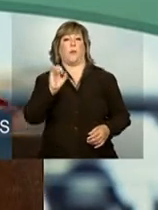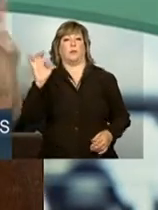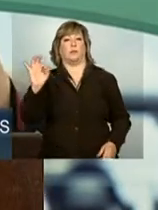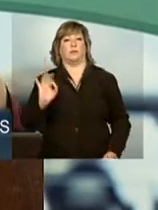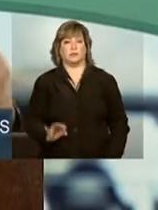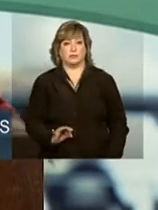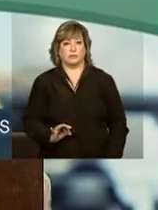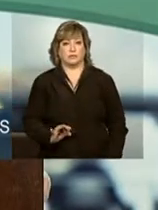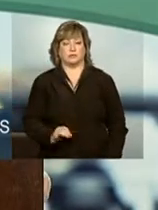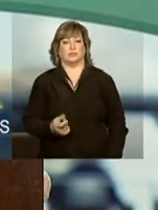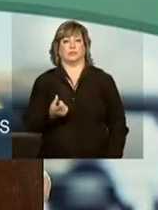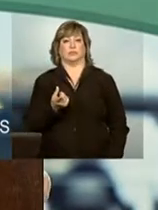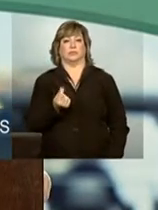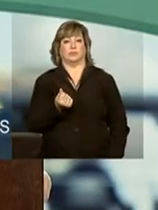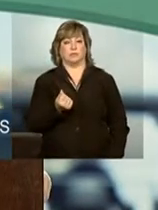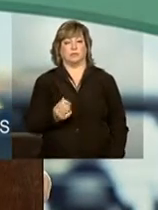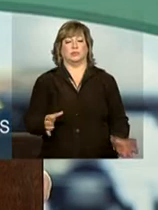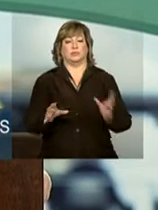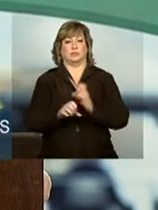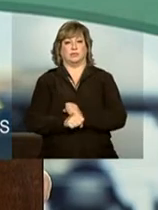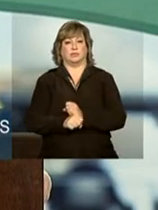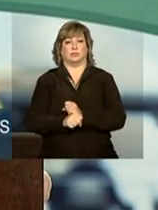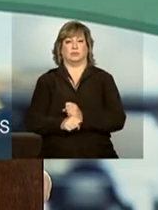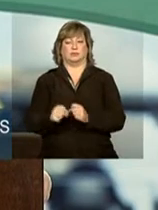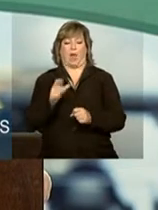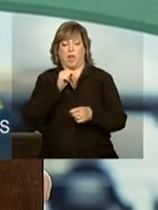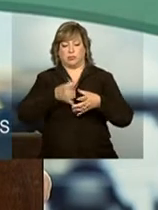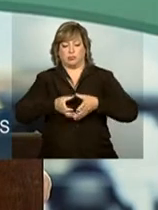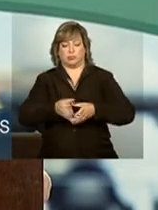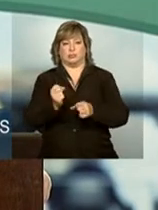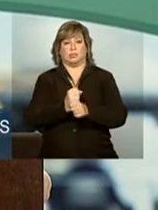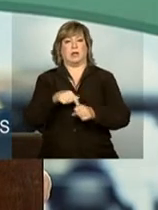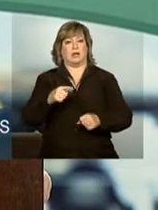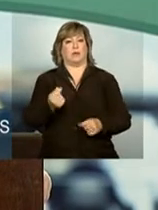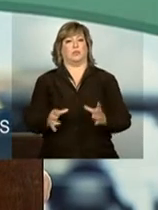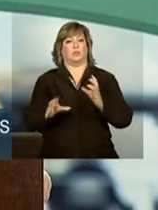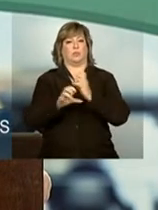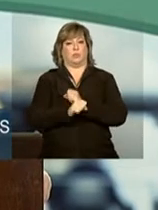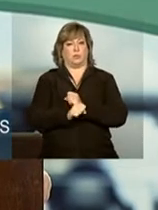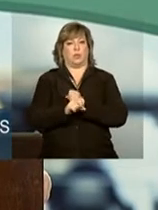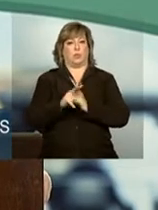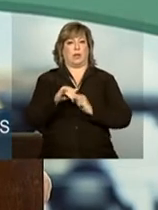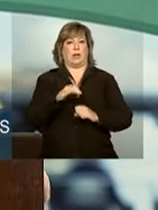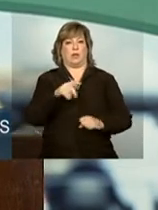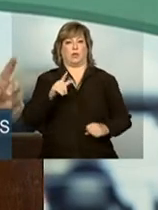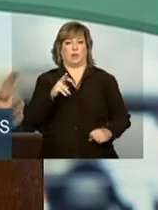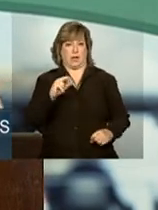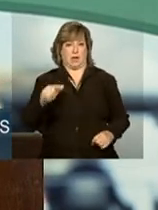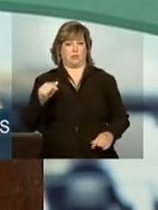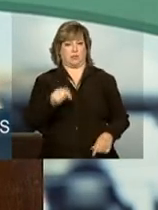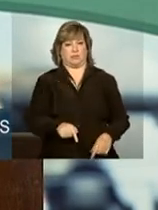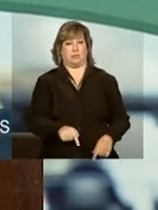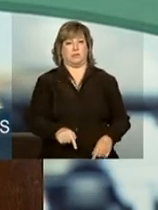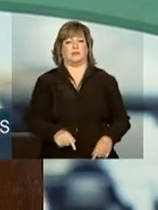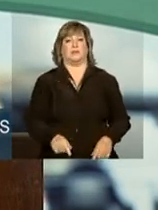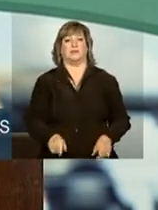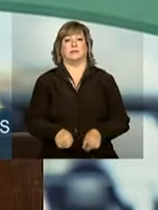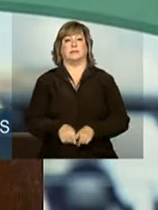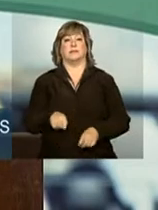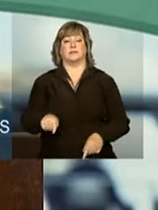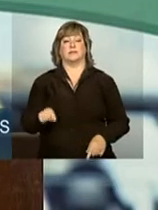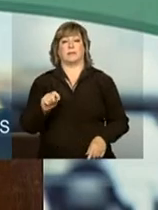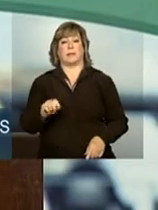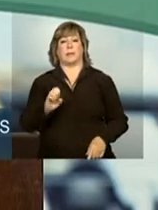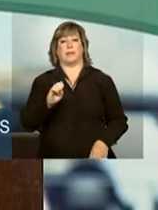58% dos recursos de saneamento virão do Orçamento Geral da União. E como a questão do